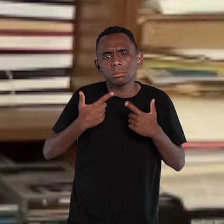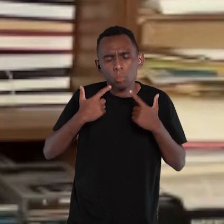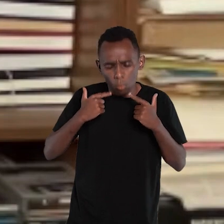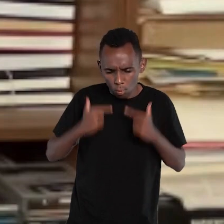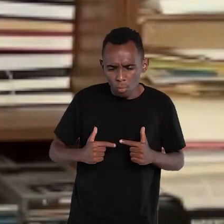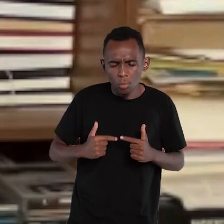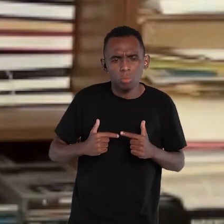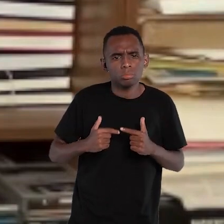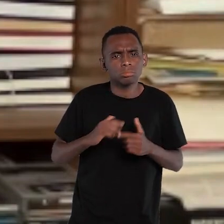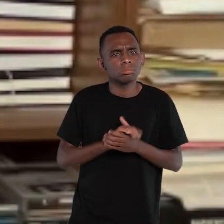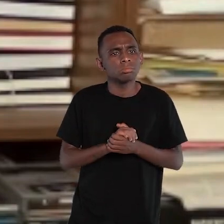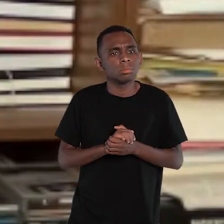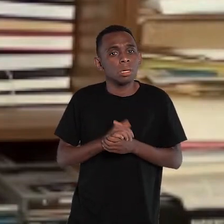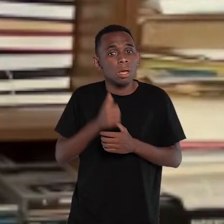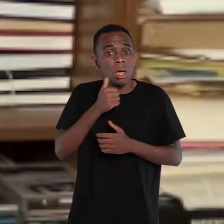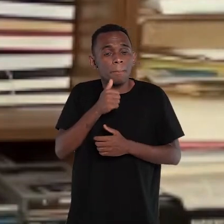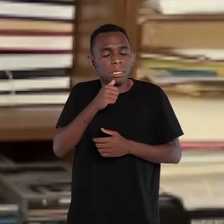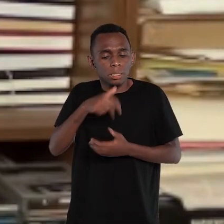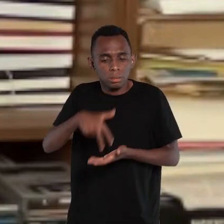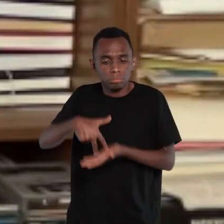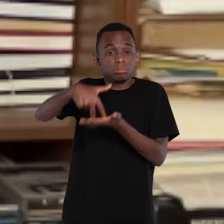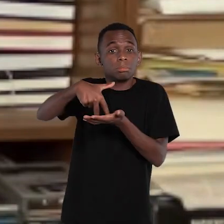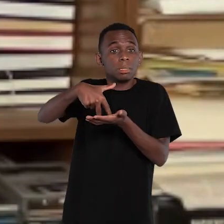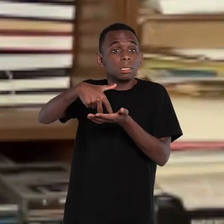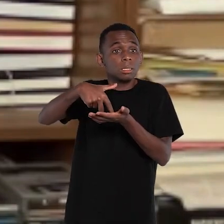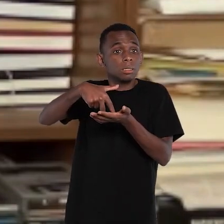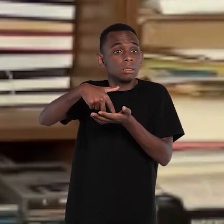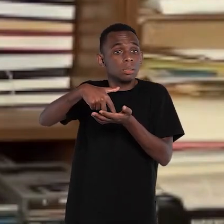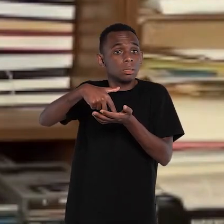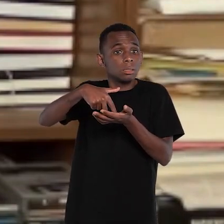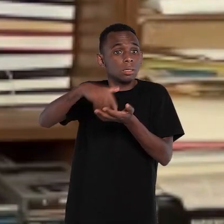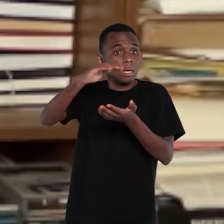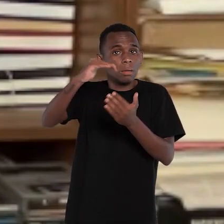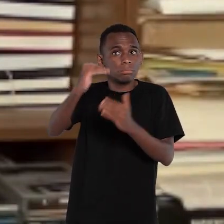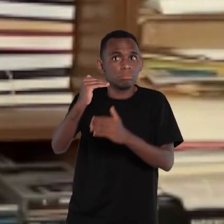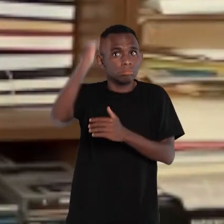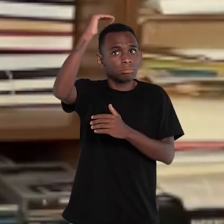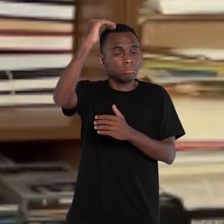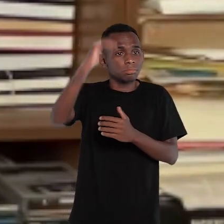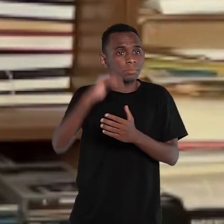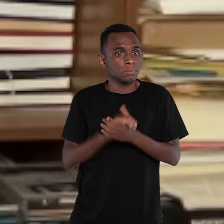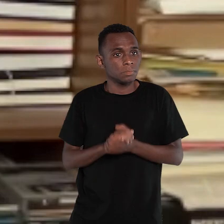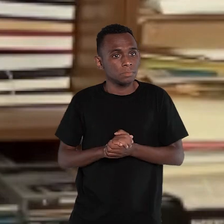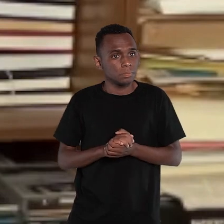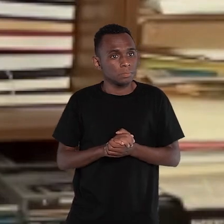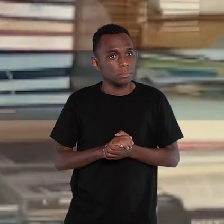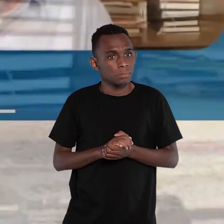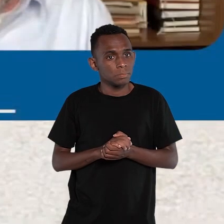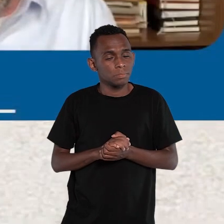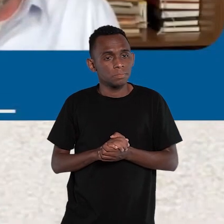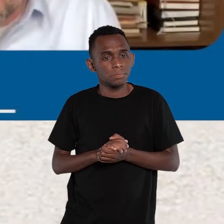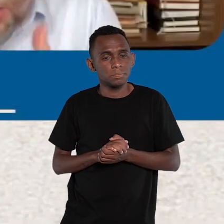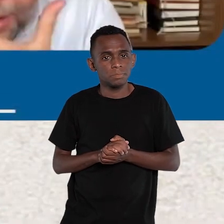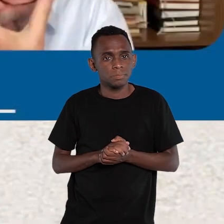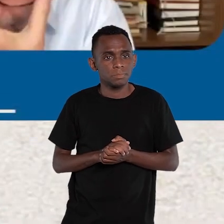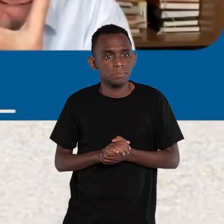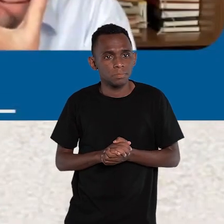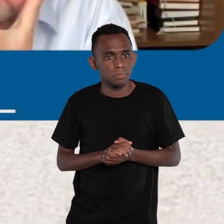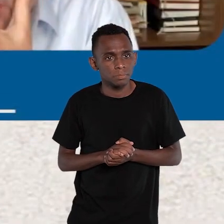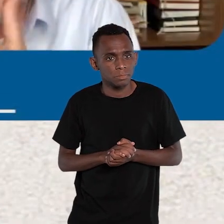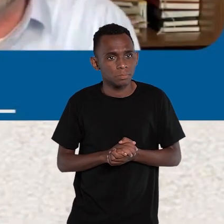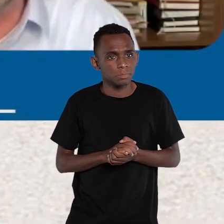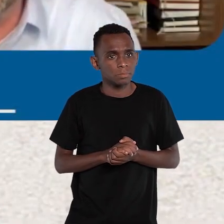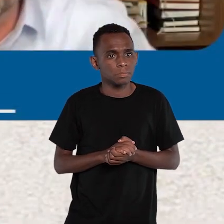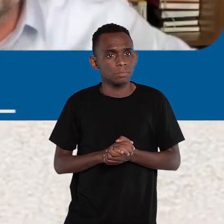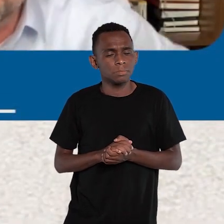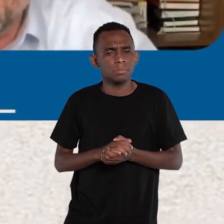limpas, e calçava sandálias. A menina ficou em pé ao seu lado. Era um palmo mais alta do que ele. Olha só,